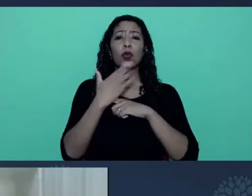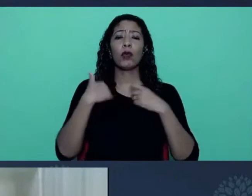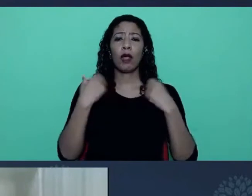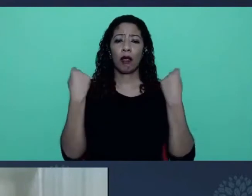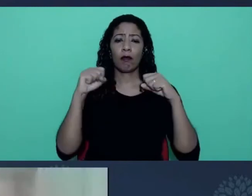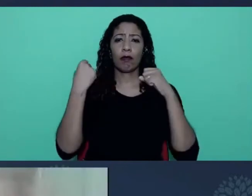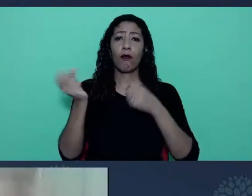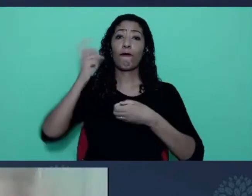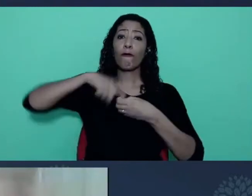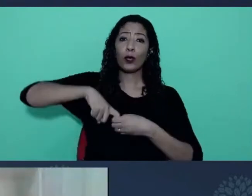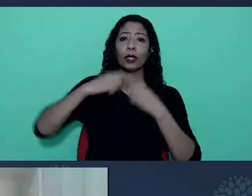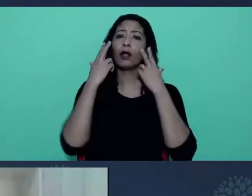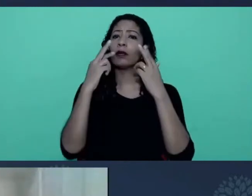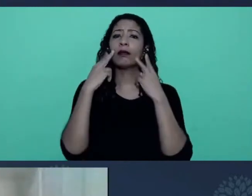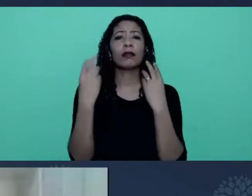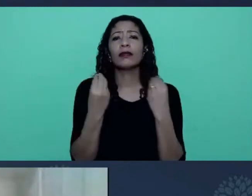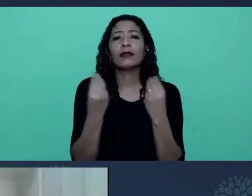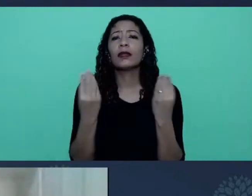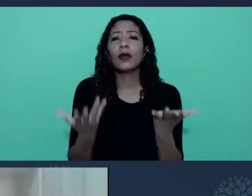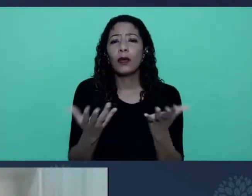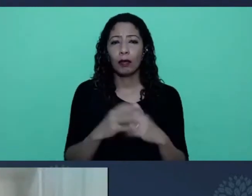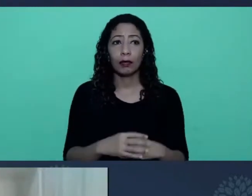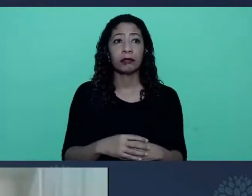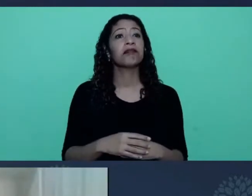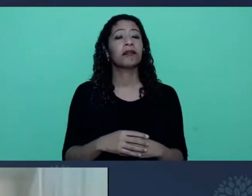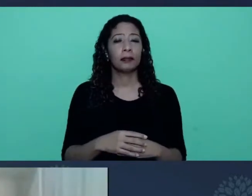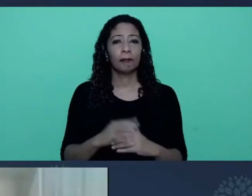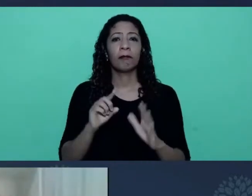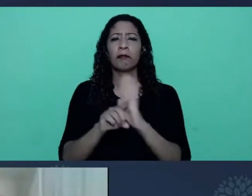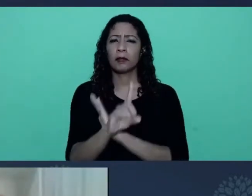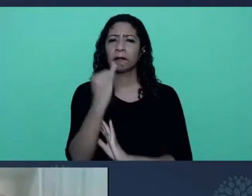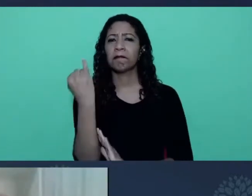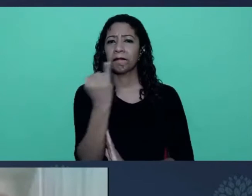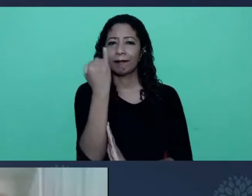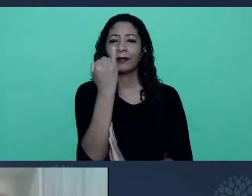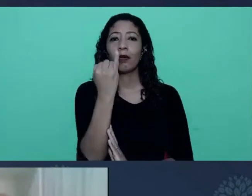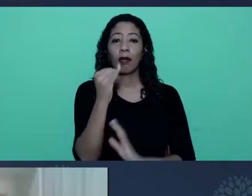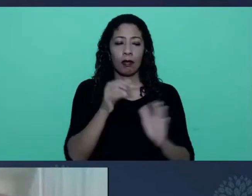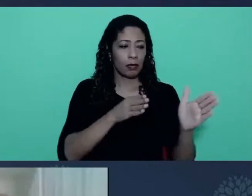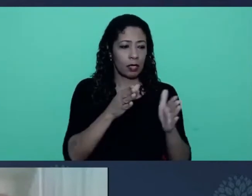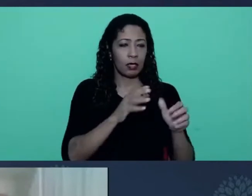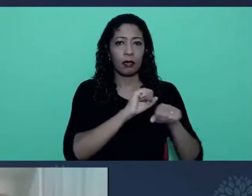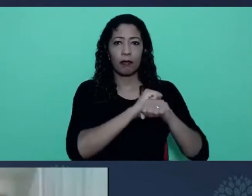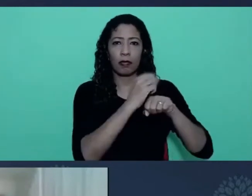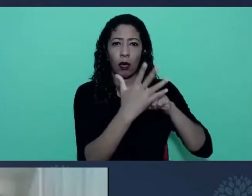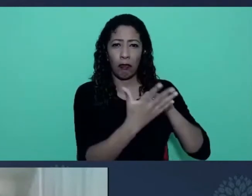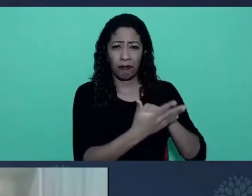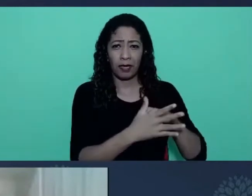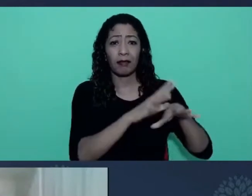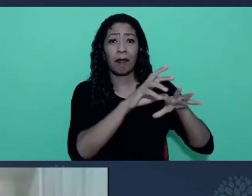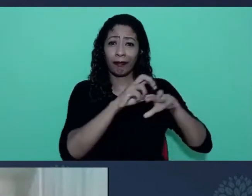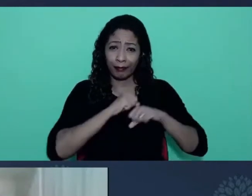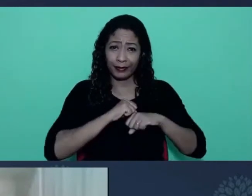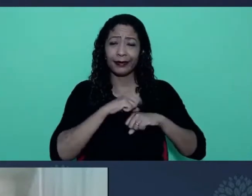Oi, Vanessa, extremamente relevante essa tua pergunta, né? Em tempos de Covid, asmático que passou por essa